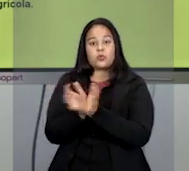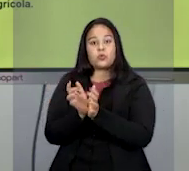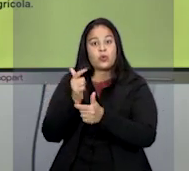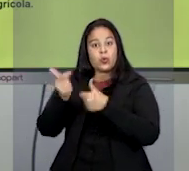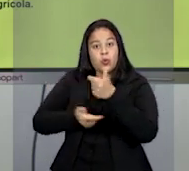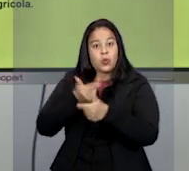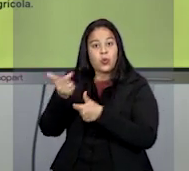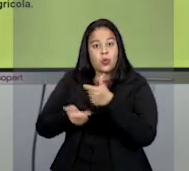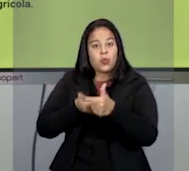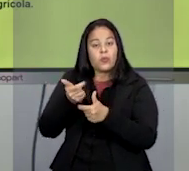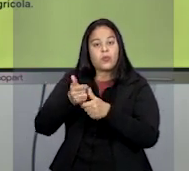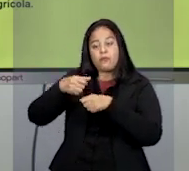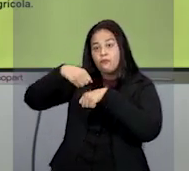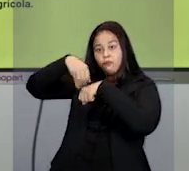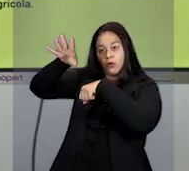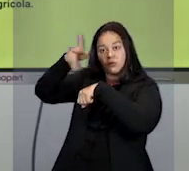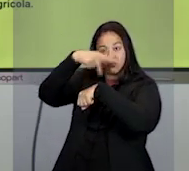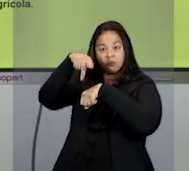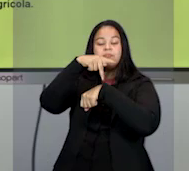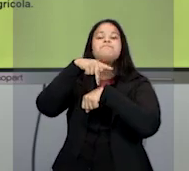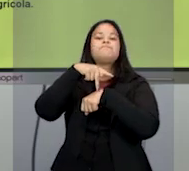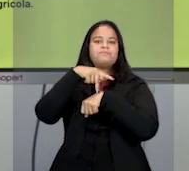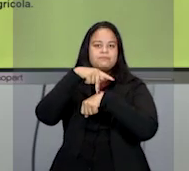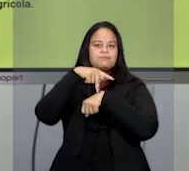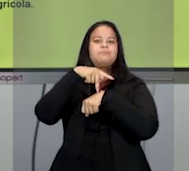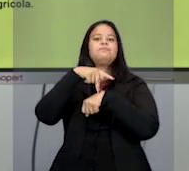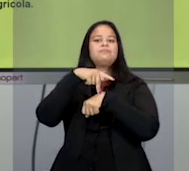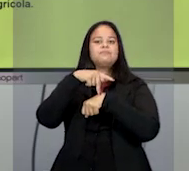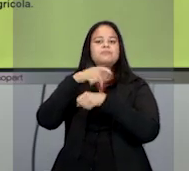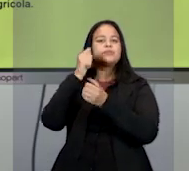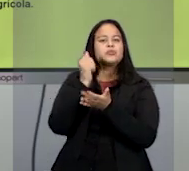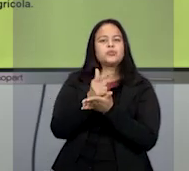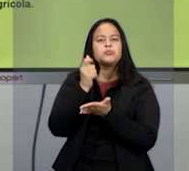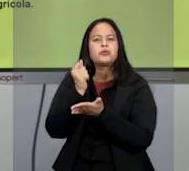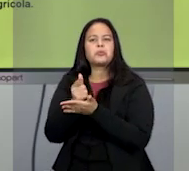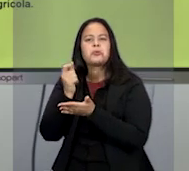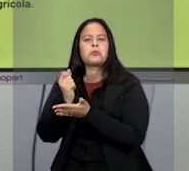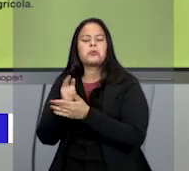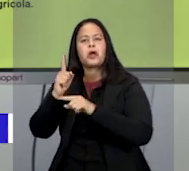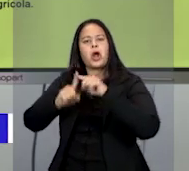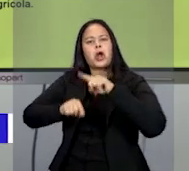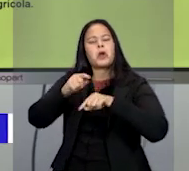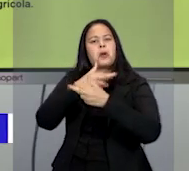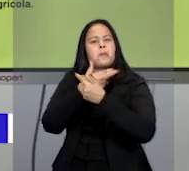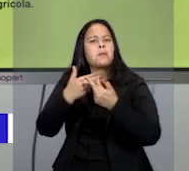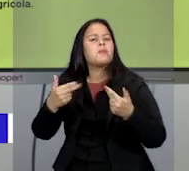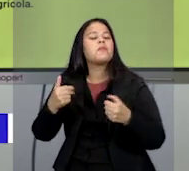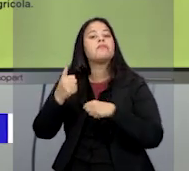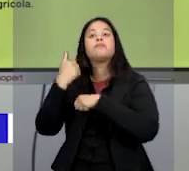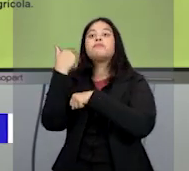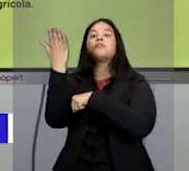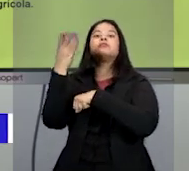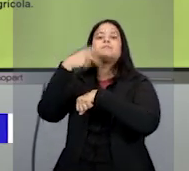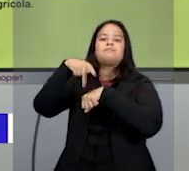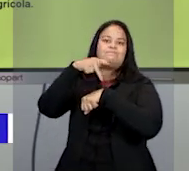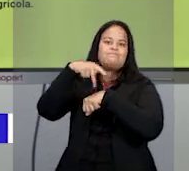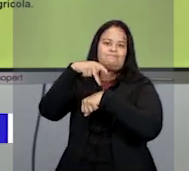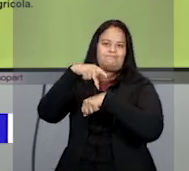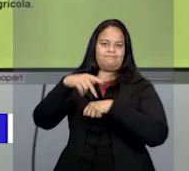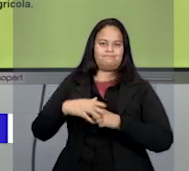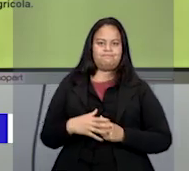produz vai para fora, tá? Então, você tem uma compra muito grande de produtos nossos que vai para o exterior,